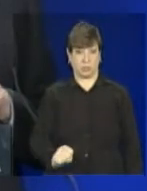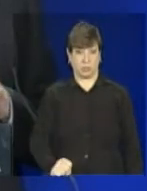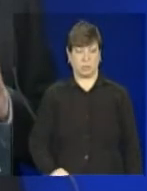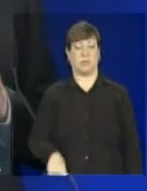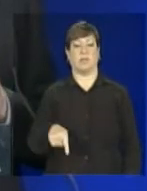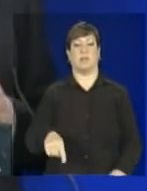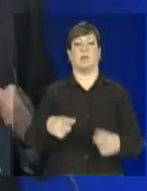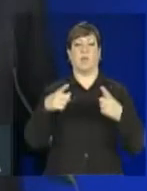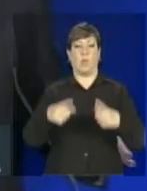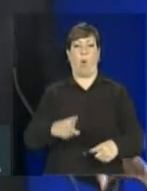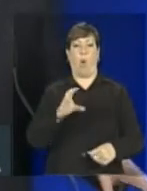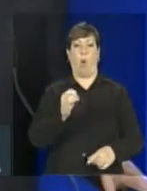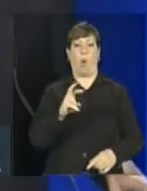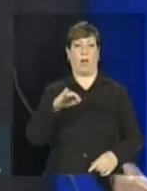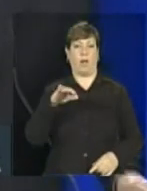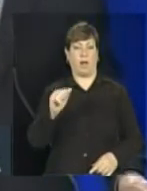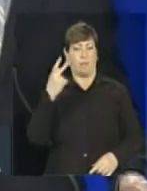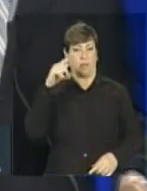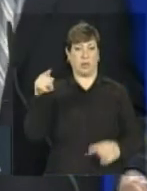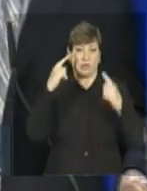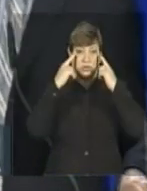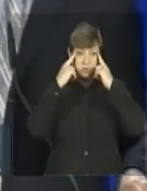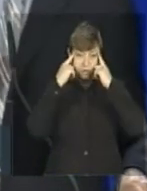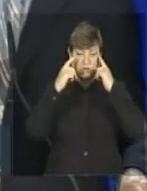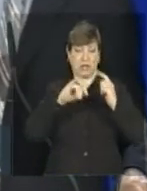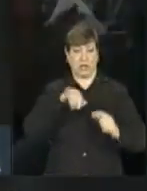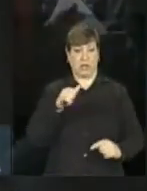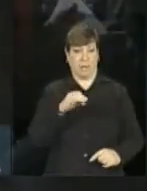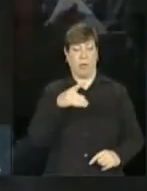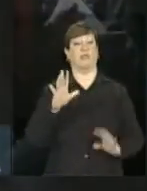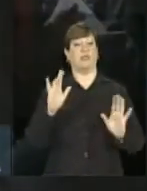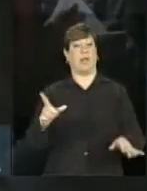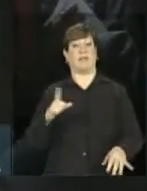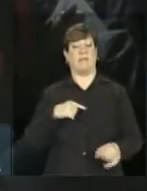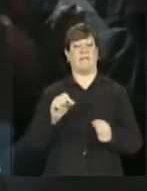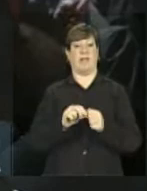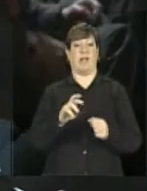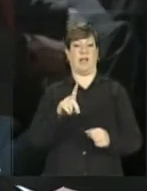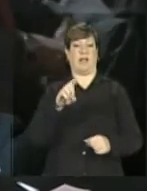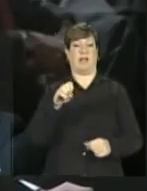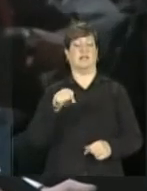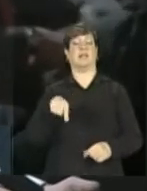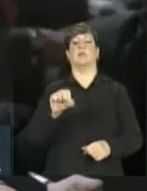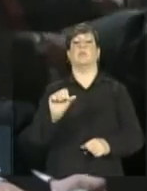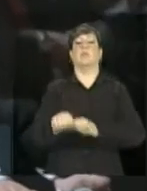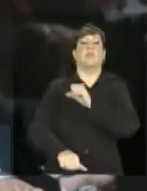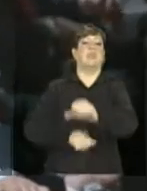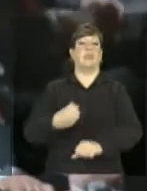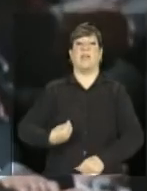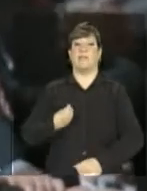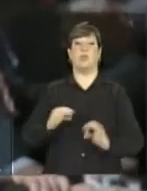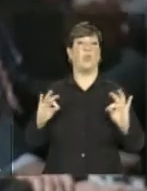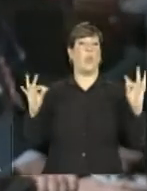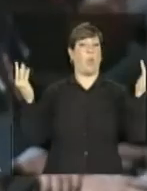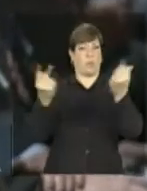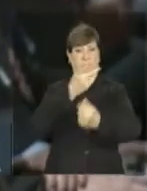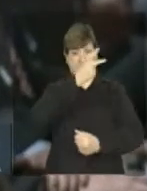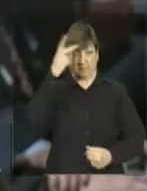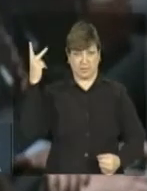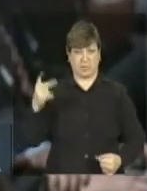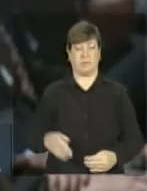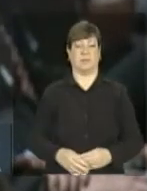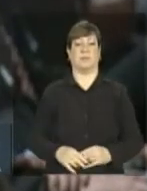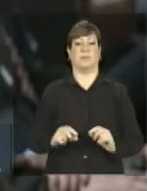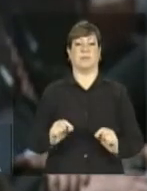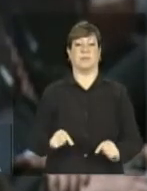Na Coreia, no Japão, essas redes já estão sendo construídas e mudam a vida de todos. A